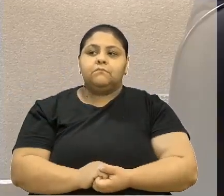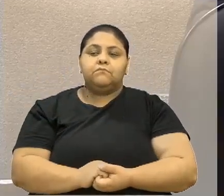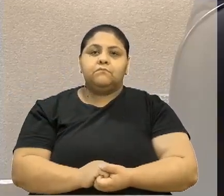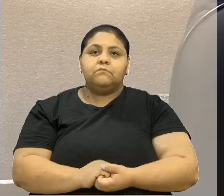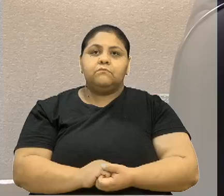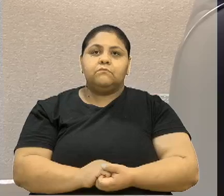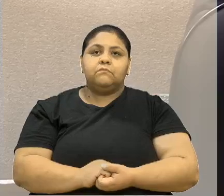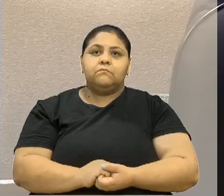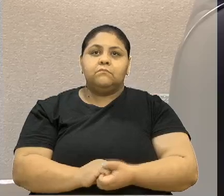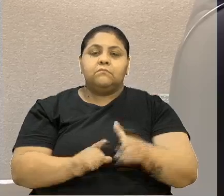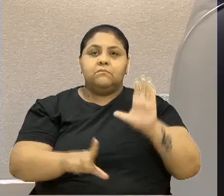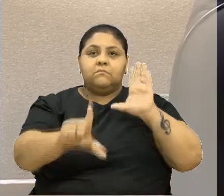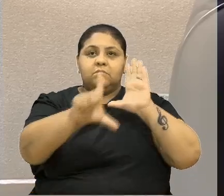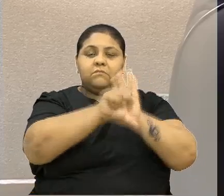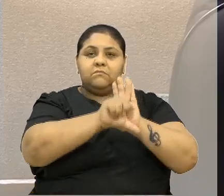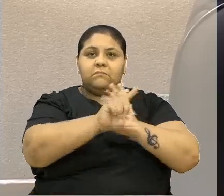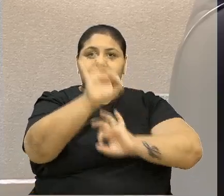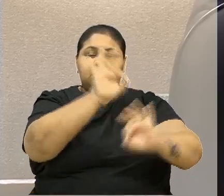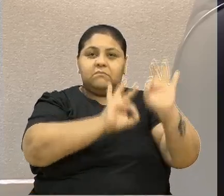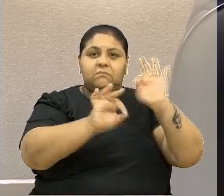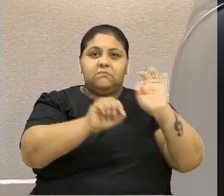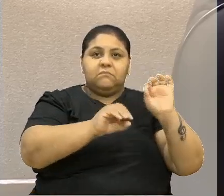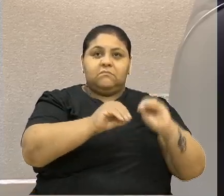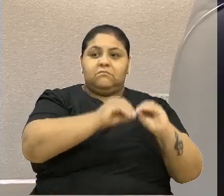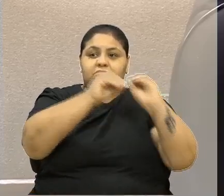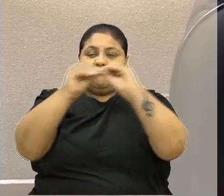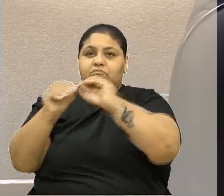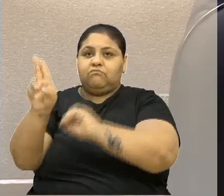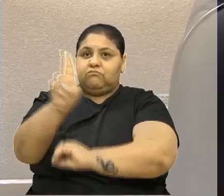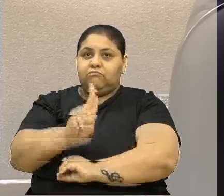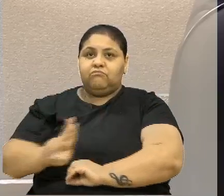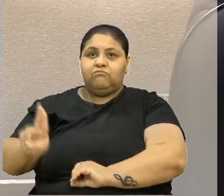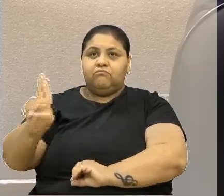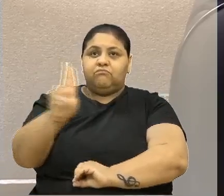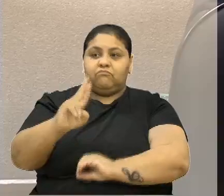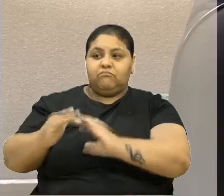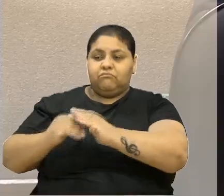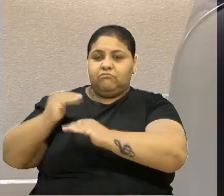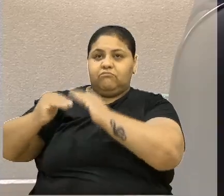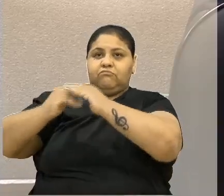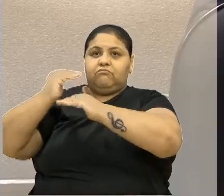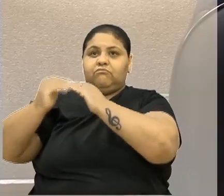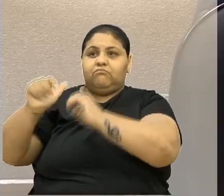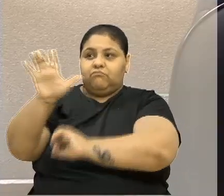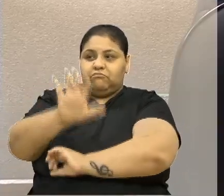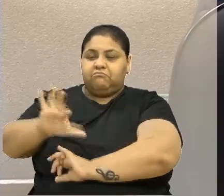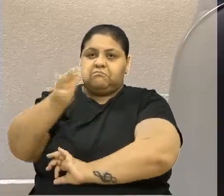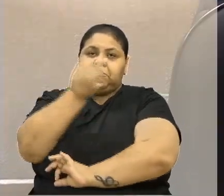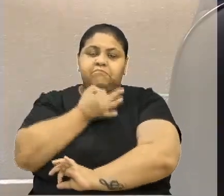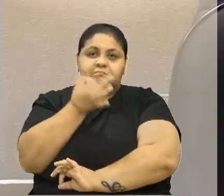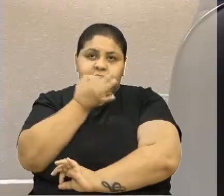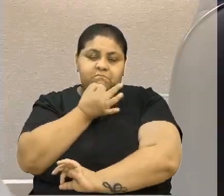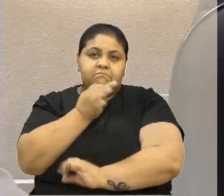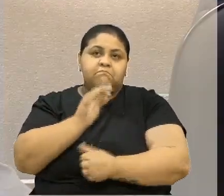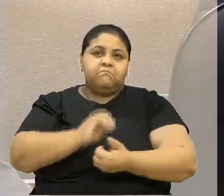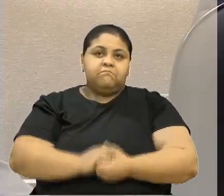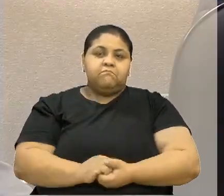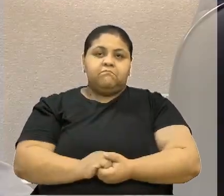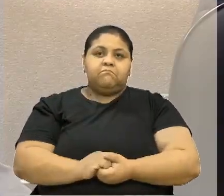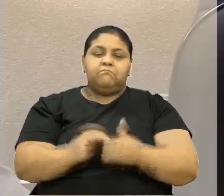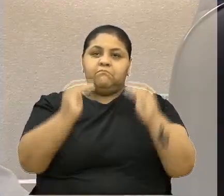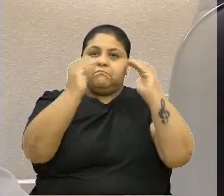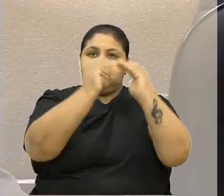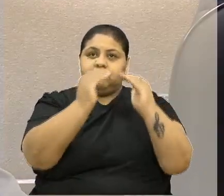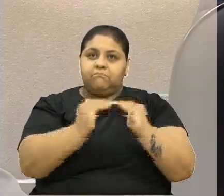A referida lei disciplina a transferência e utilização de potencial construtivo no âmbito de Caxias do Sul. De acordo com